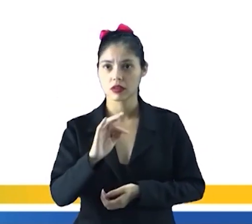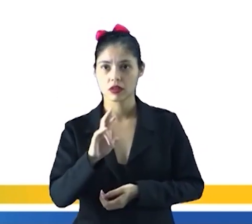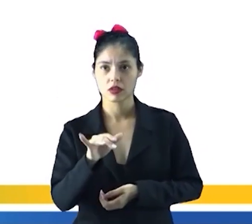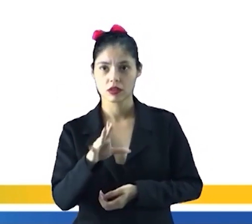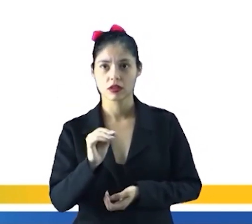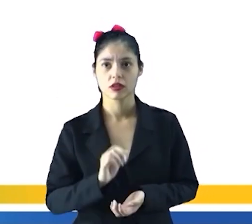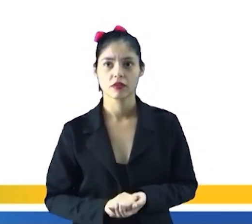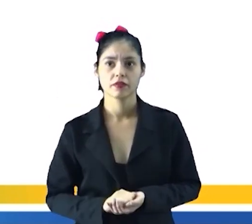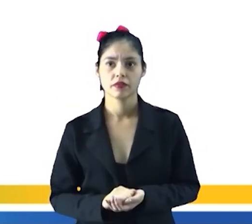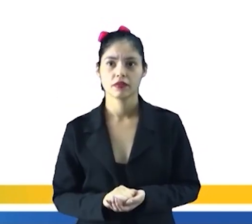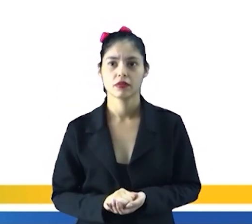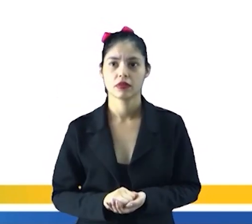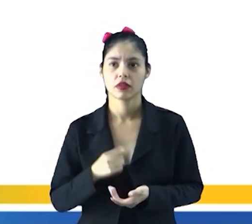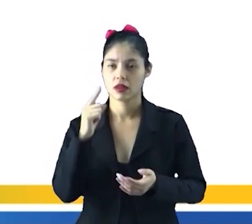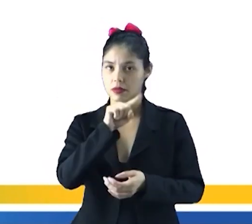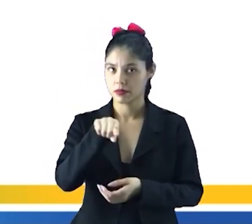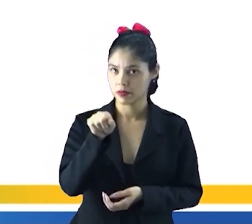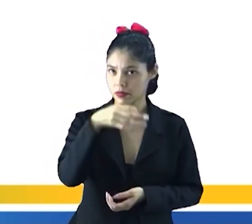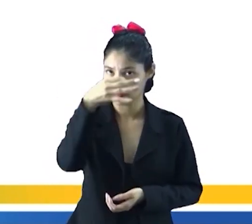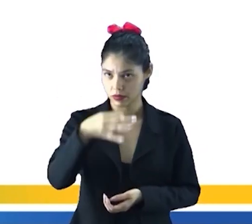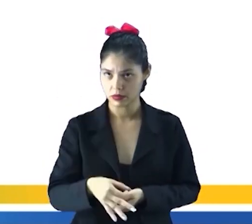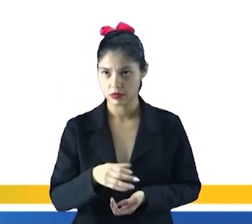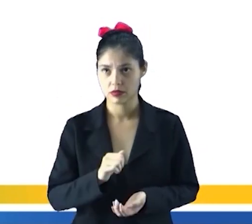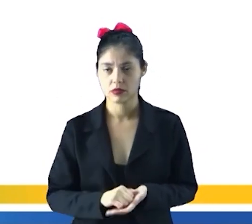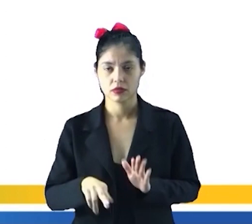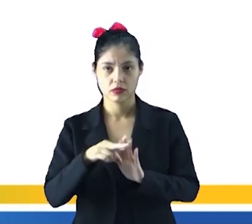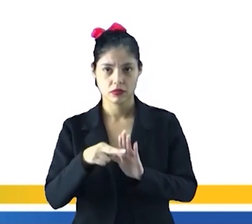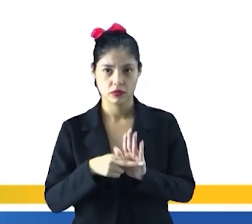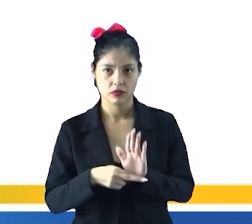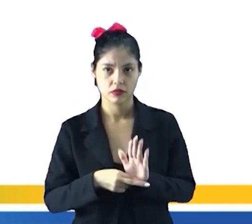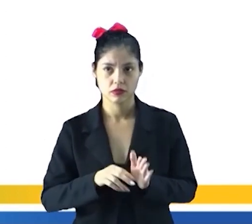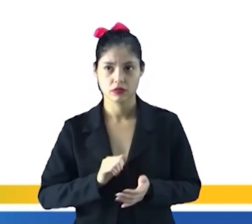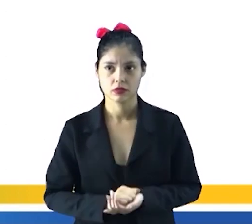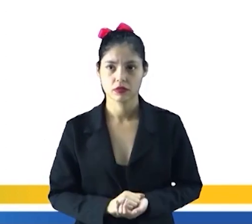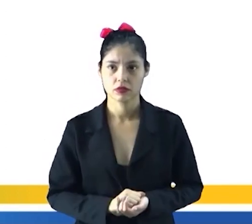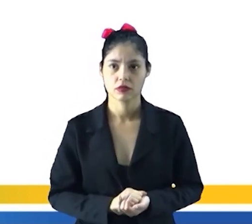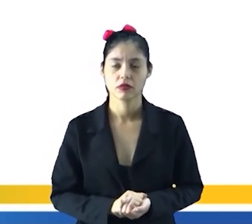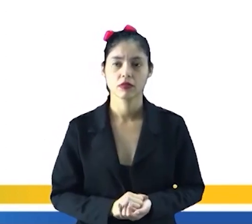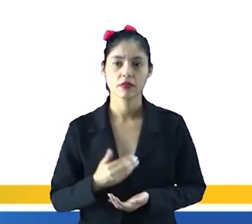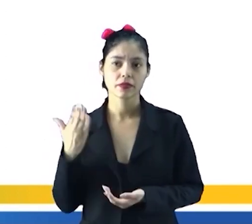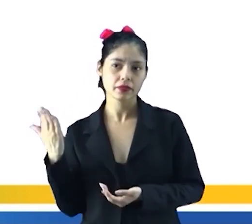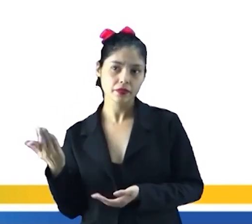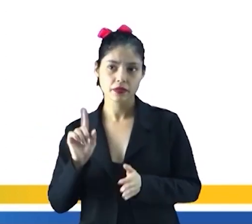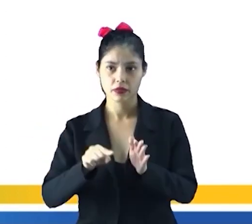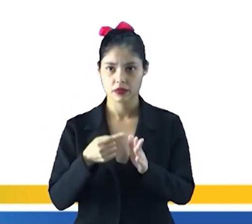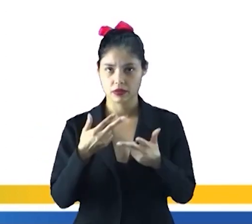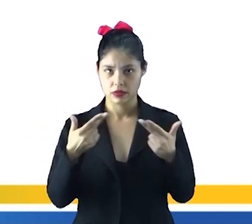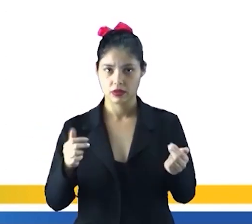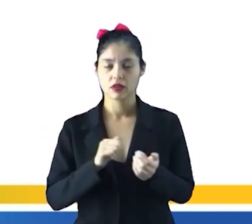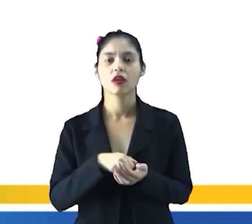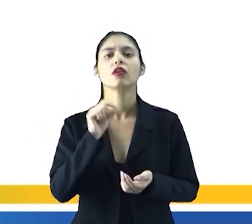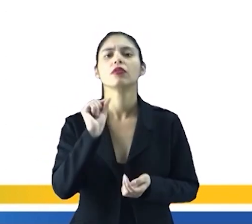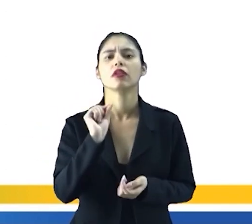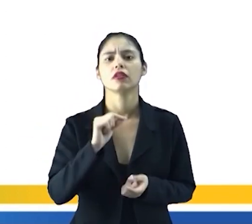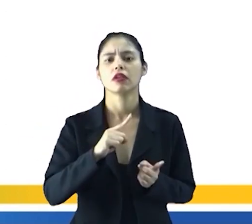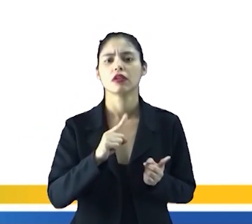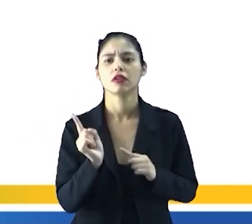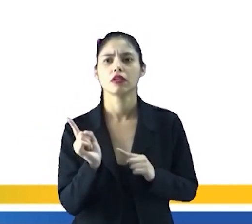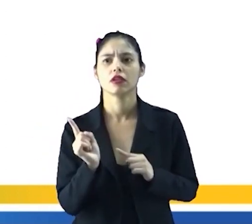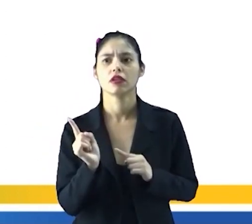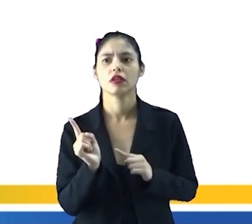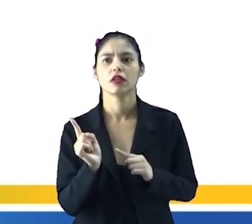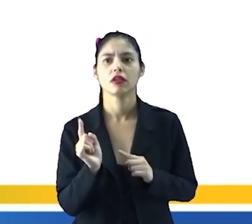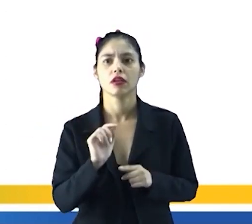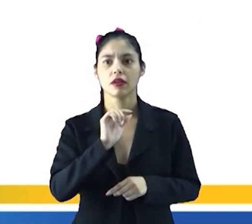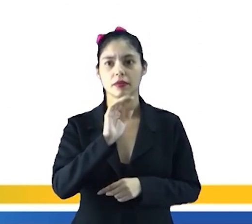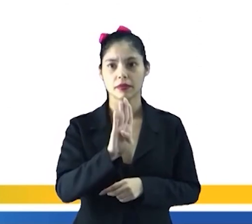científico do cajueiro e marque a alternativa em todas as regras são obedecidas. Então, a primeira coisa, o que está em itálico aí? Eu vou